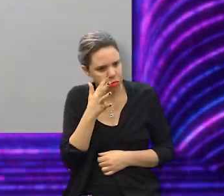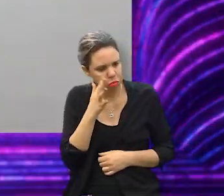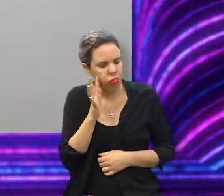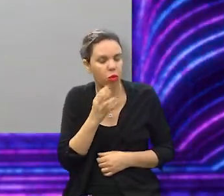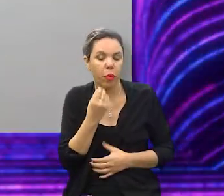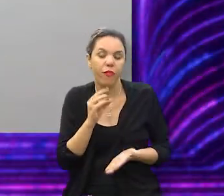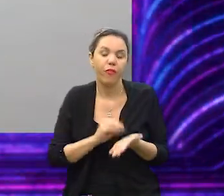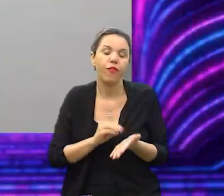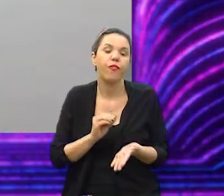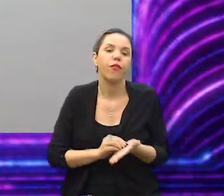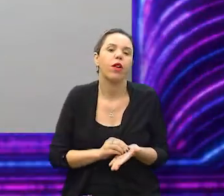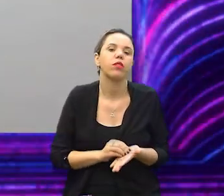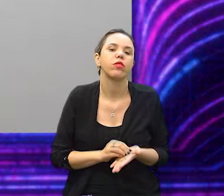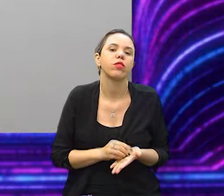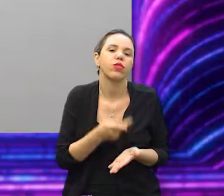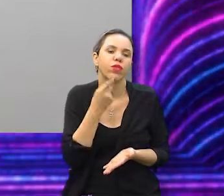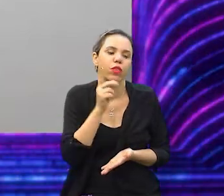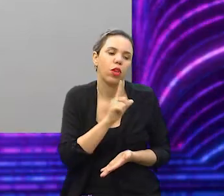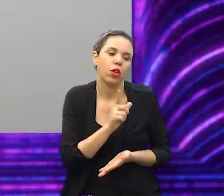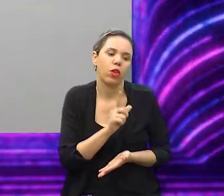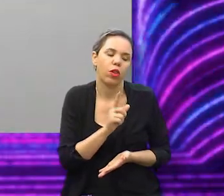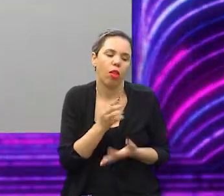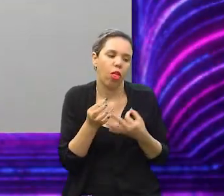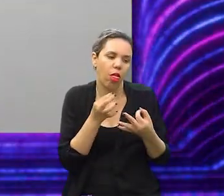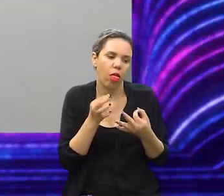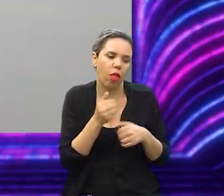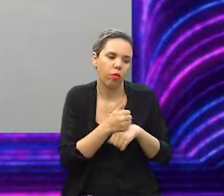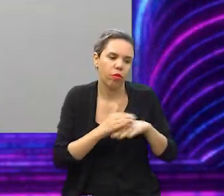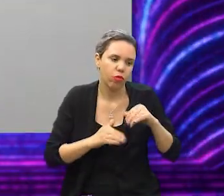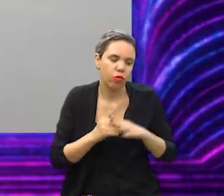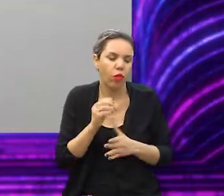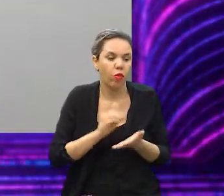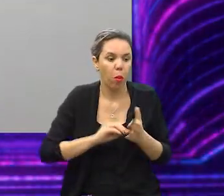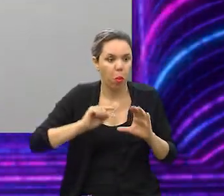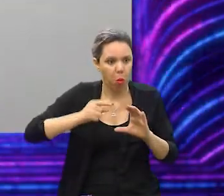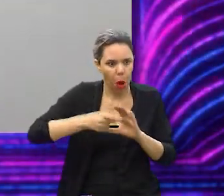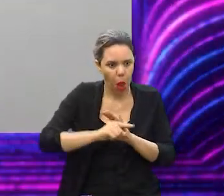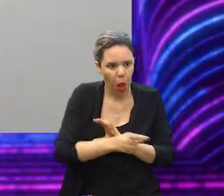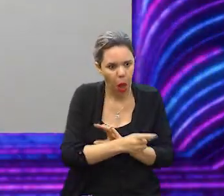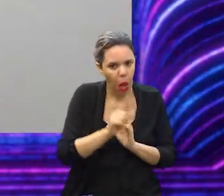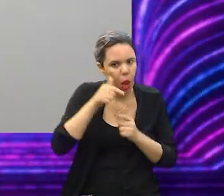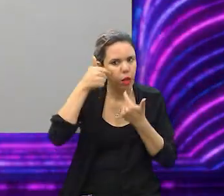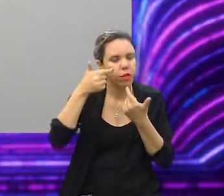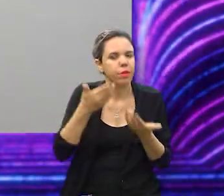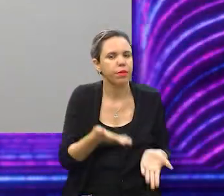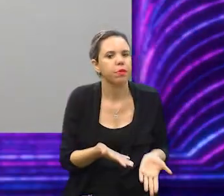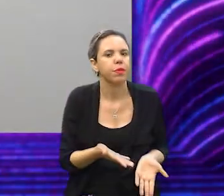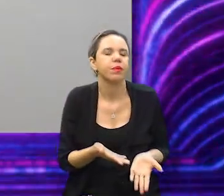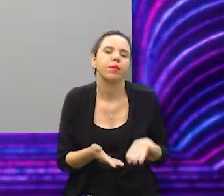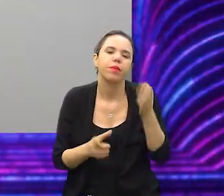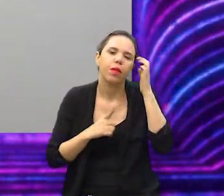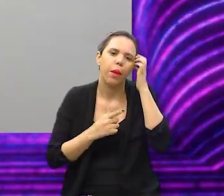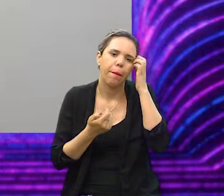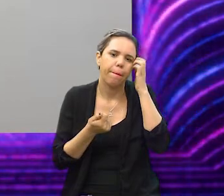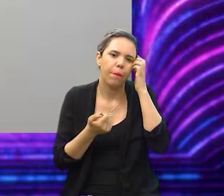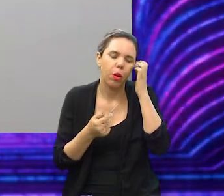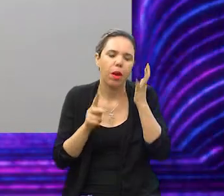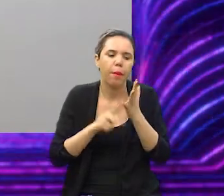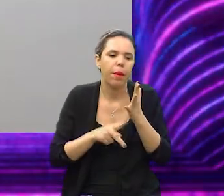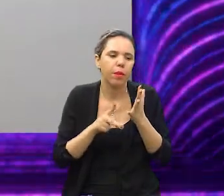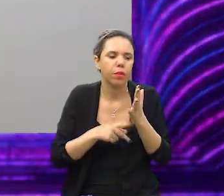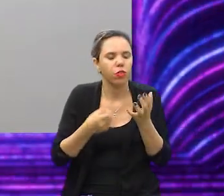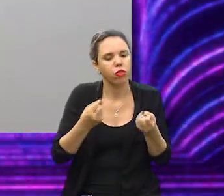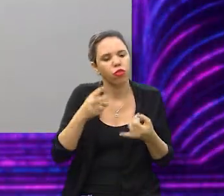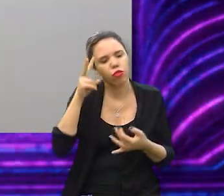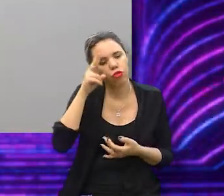que faltou, e aí evidentemente é a visão crítica do profissional, se aprofundar nos personagens, né? Tinha pouca página para você contar a